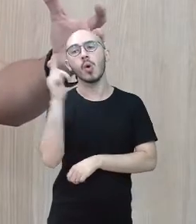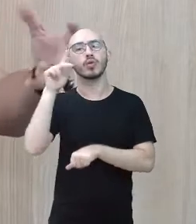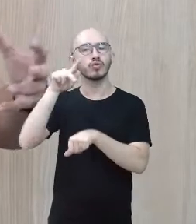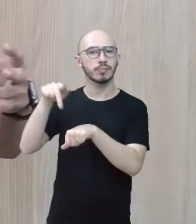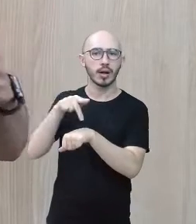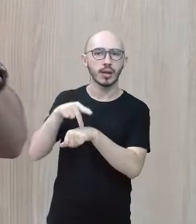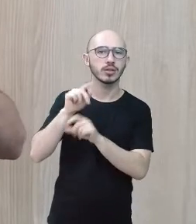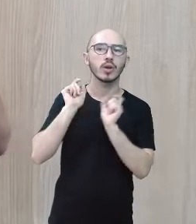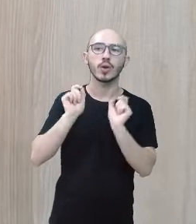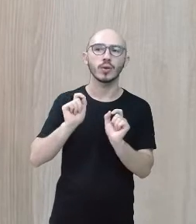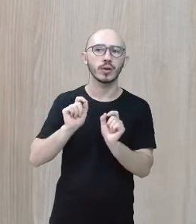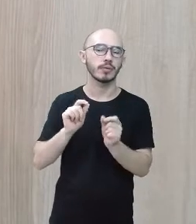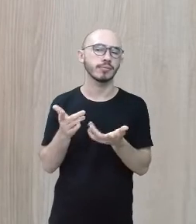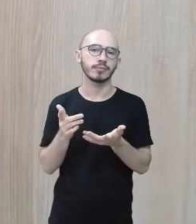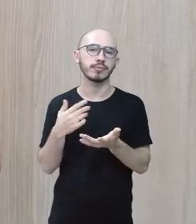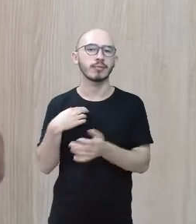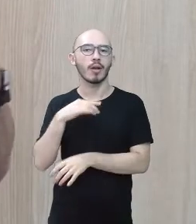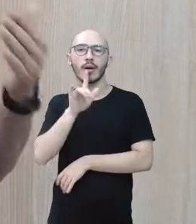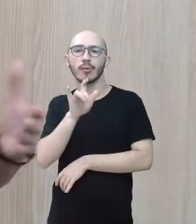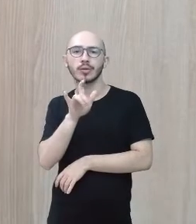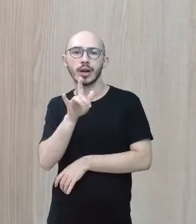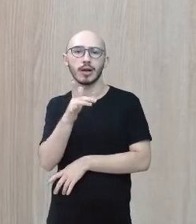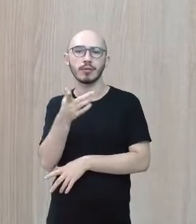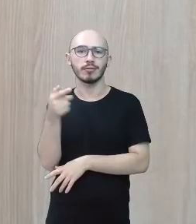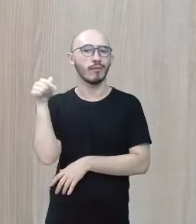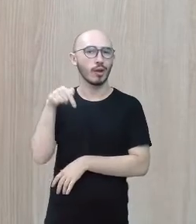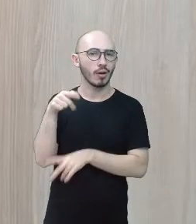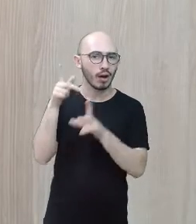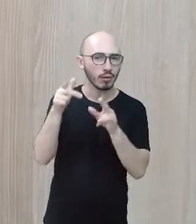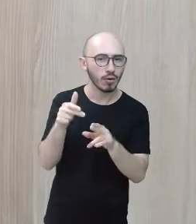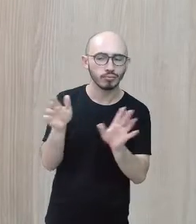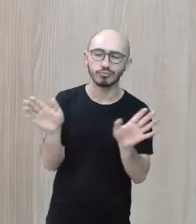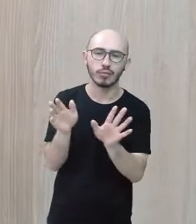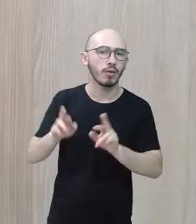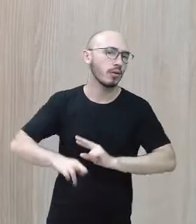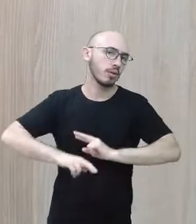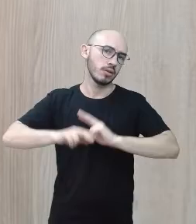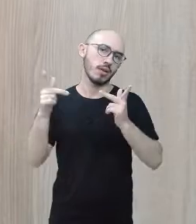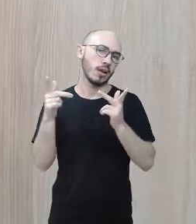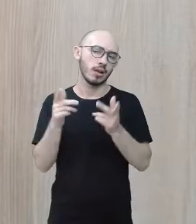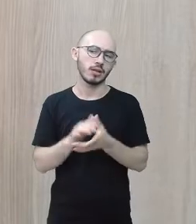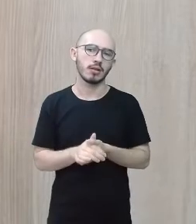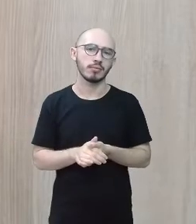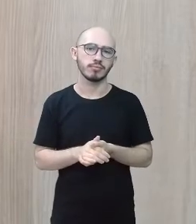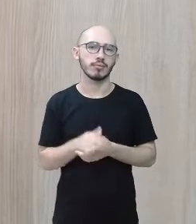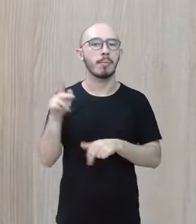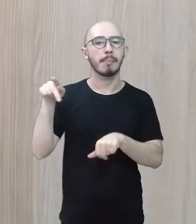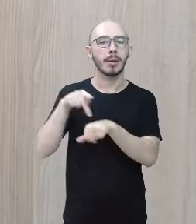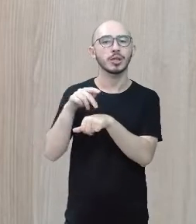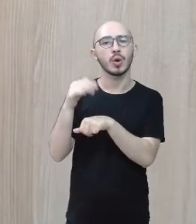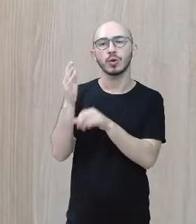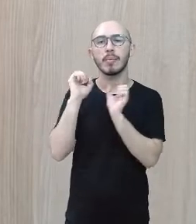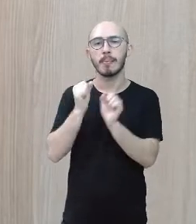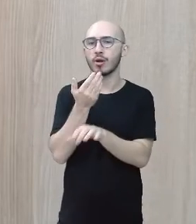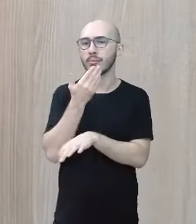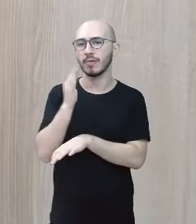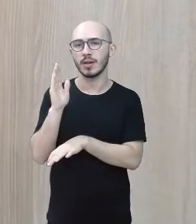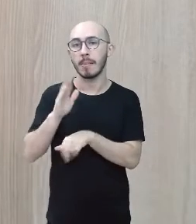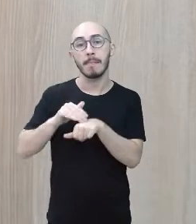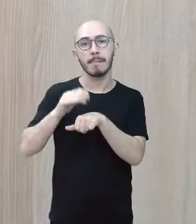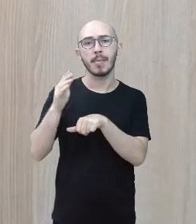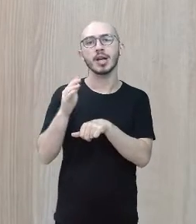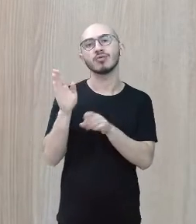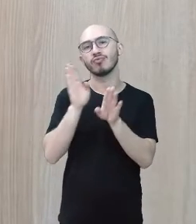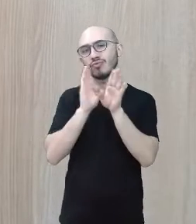países no qual o Instagram não é tão popular quanto aqui. Eles preferem utilizar mais o Facebook, certo? Então, a gente